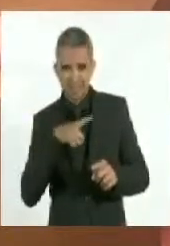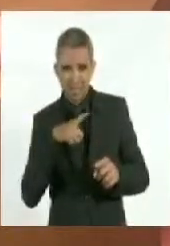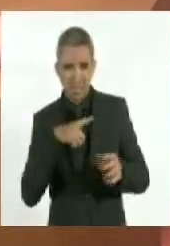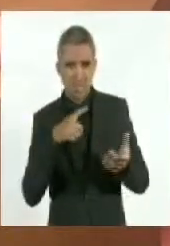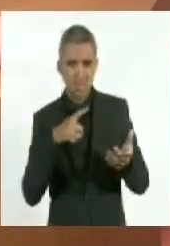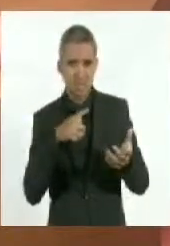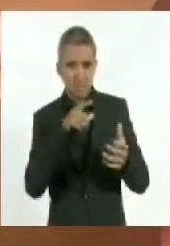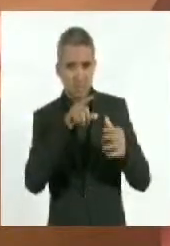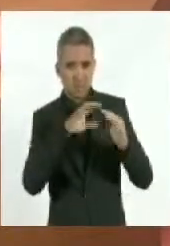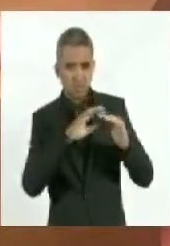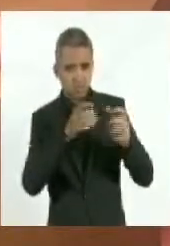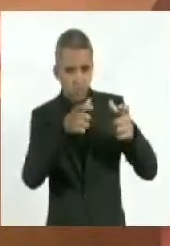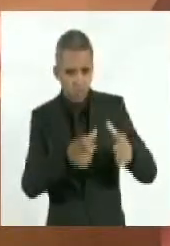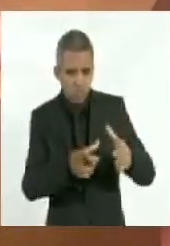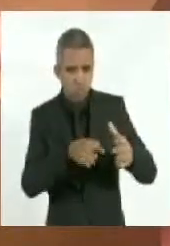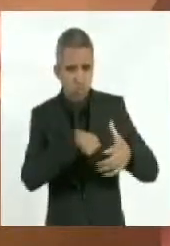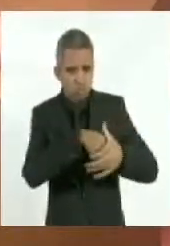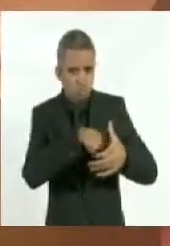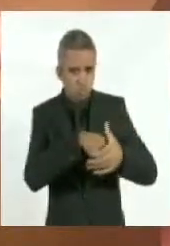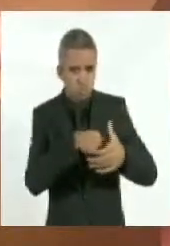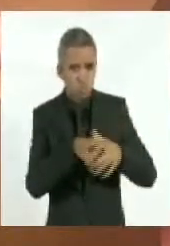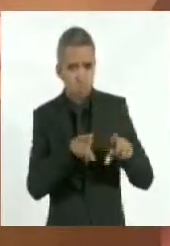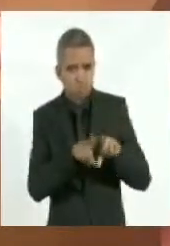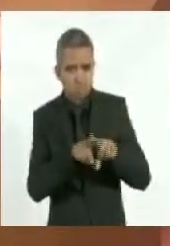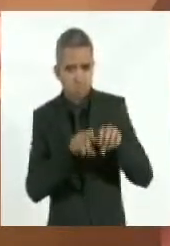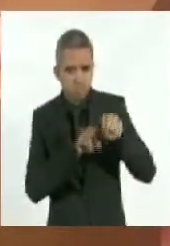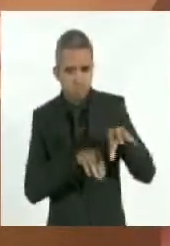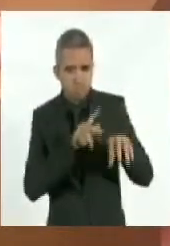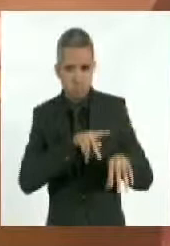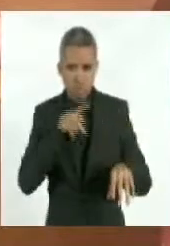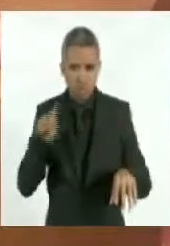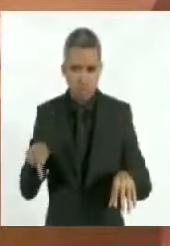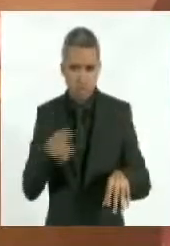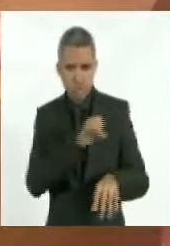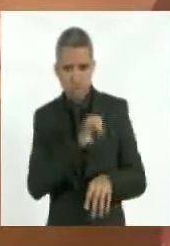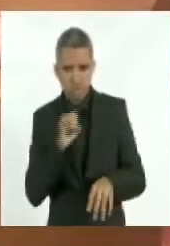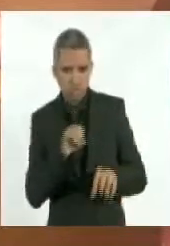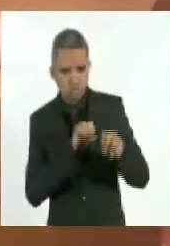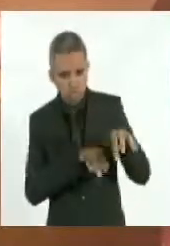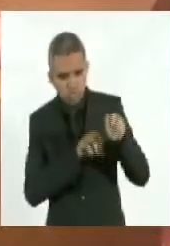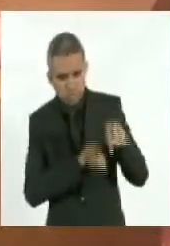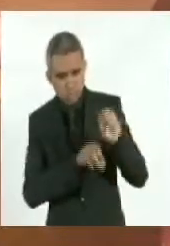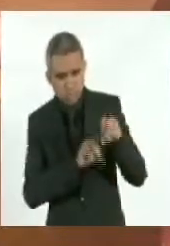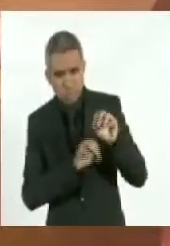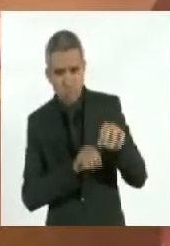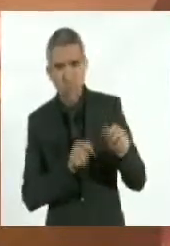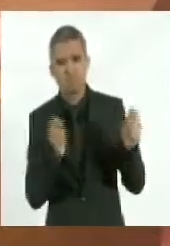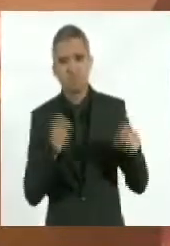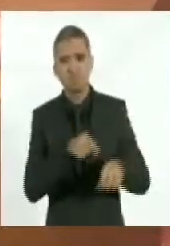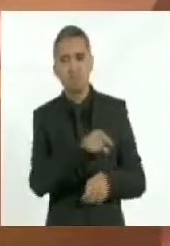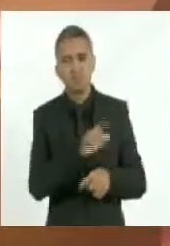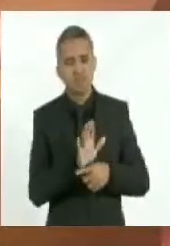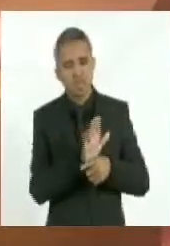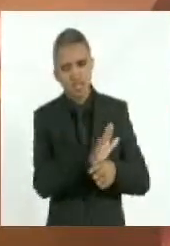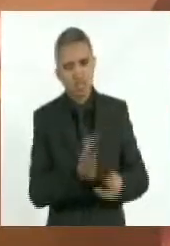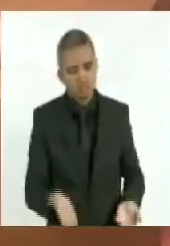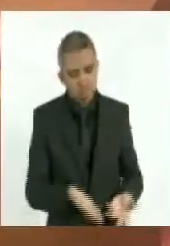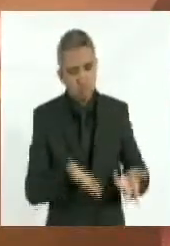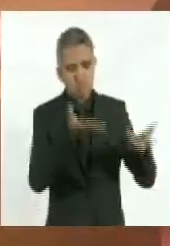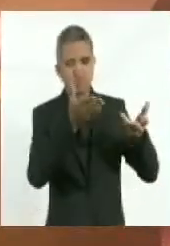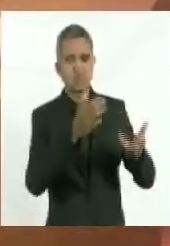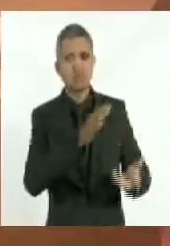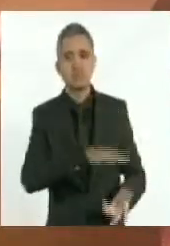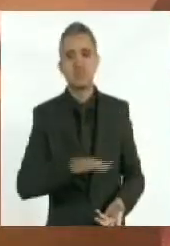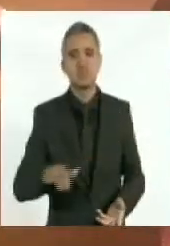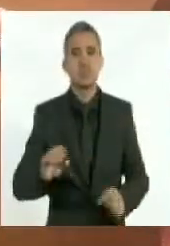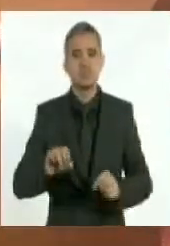com instrutores que tenham capacidade realmente de formar, que possam afastar os jovens das drogas. Nós temos discutido